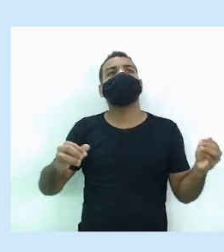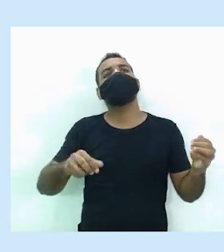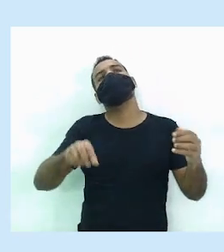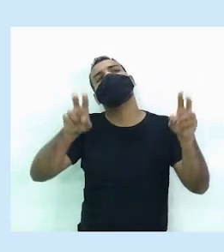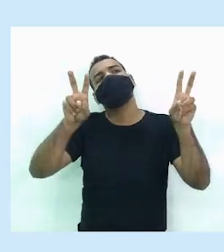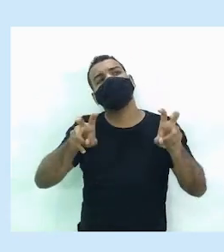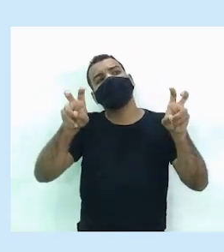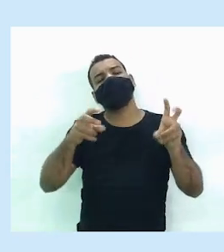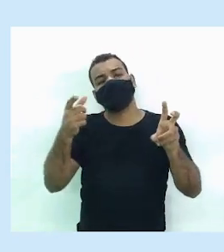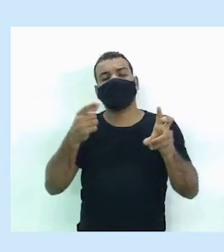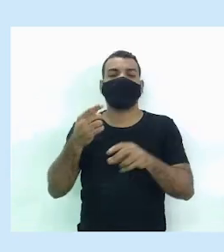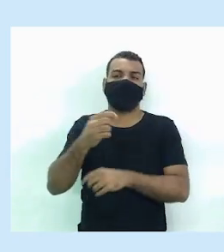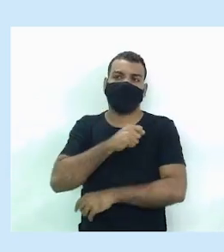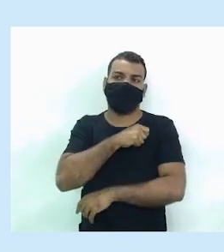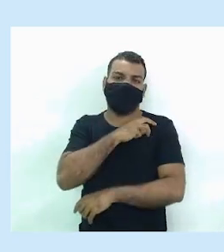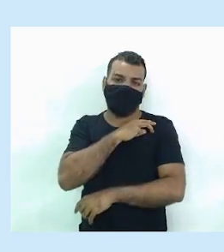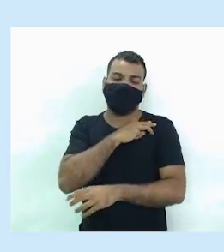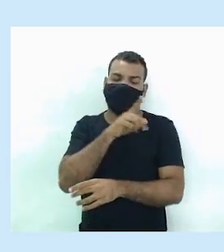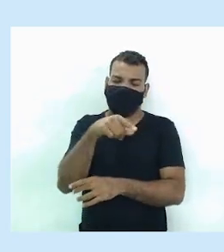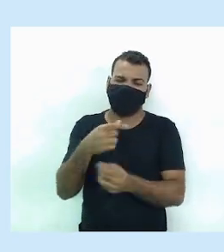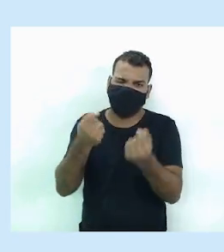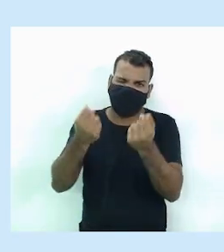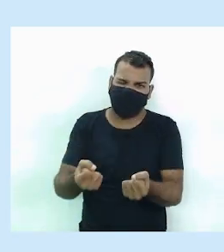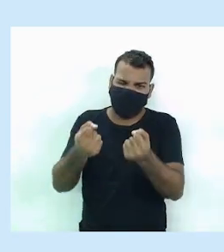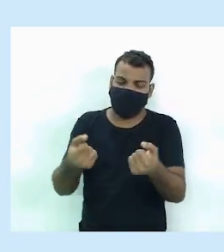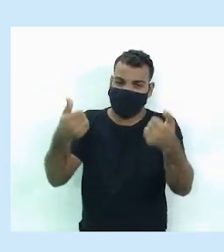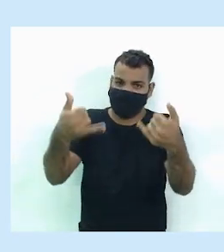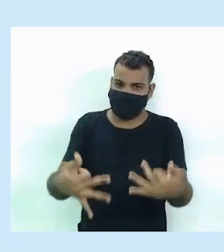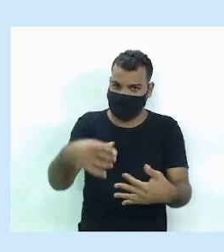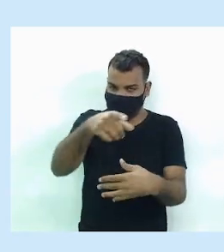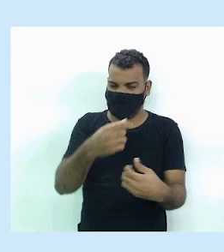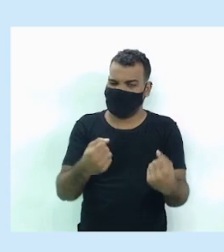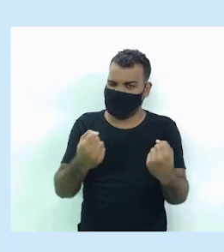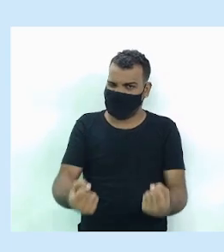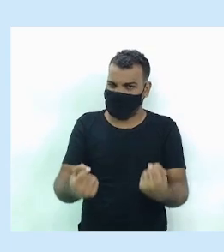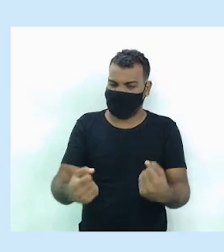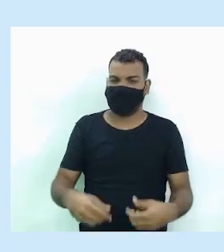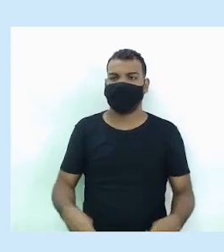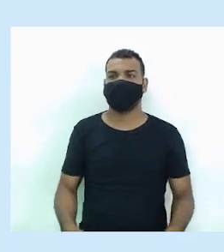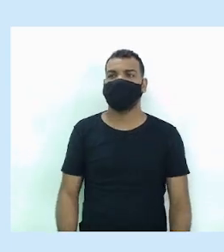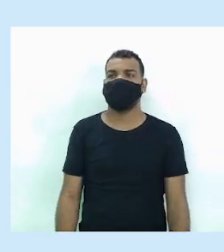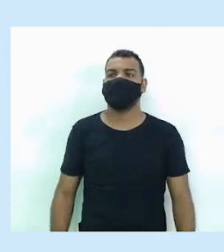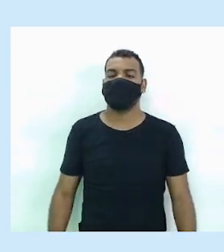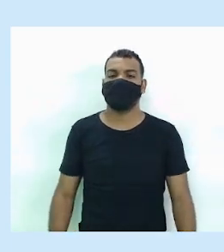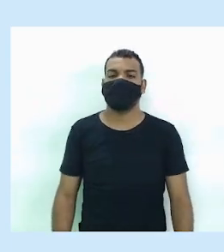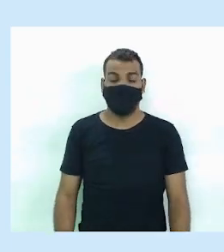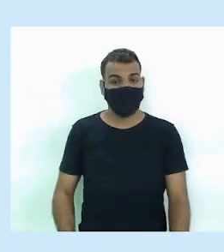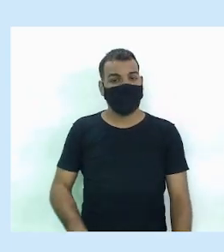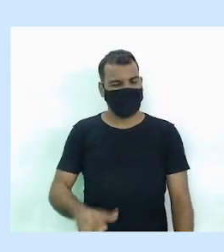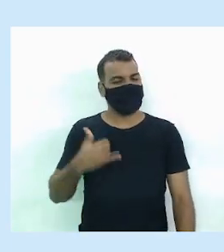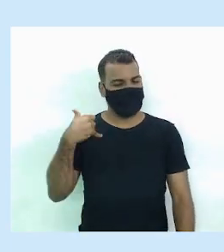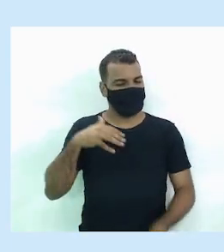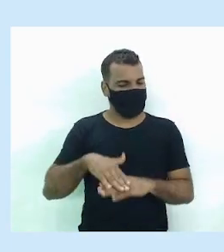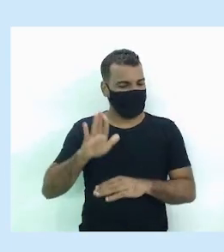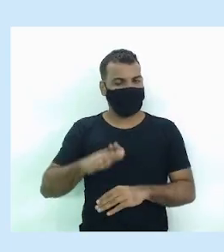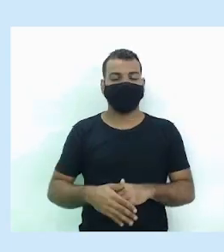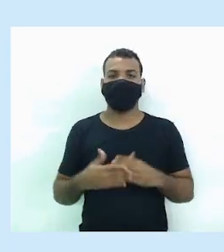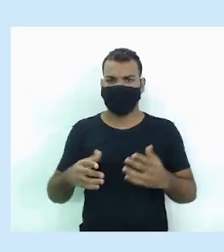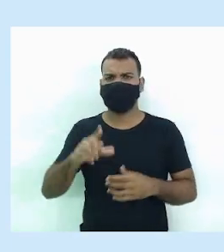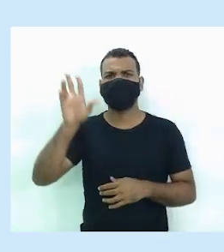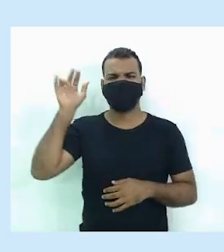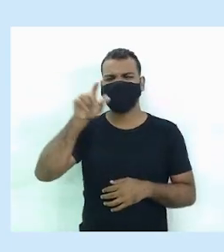vocês forem para o ensino médio, porque são temas um pouquinho mais pesados que para a idade de vocês não permite. Mas a gente vai ter essa questão, né? Caça